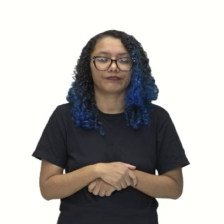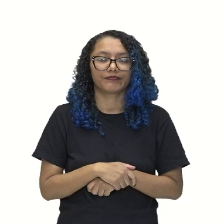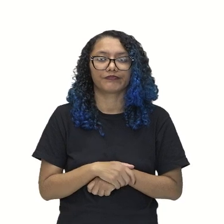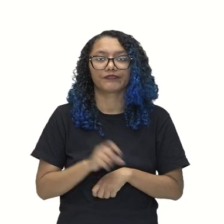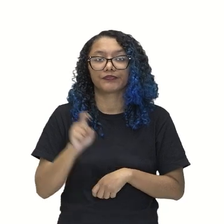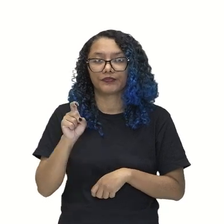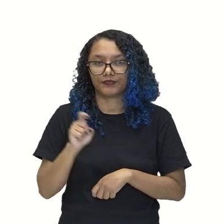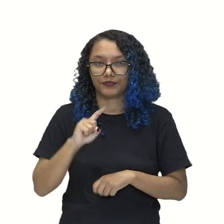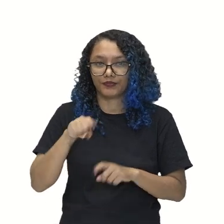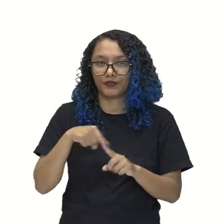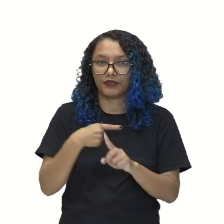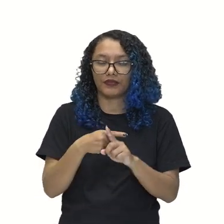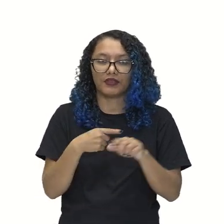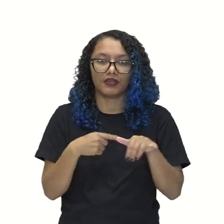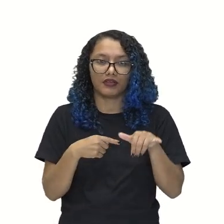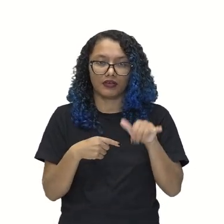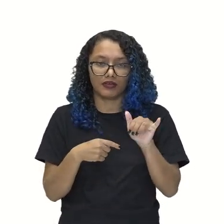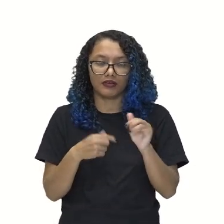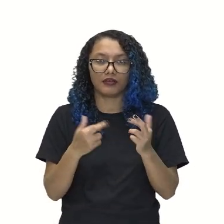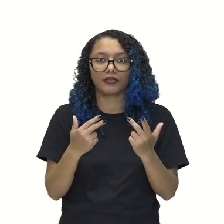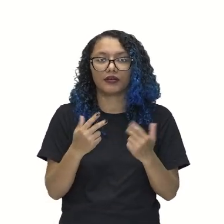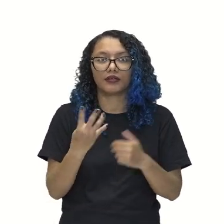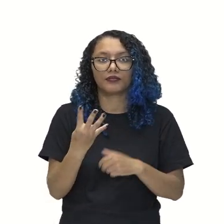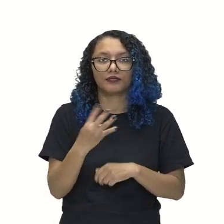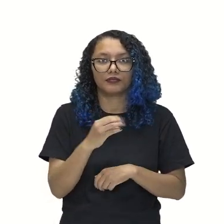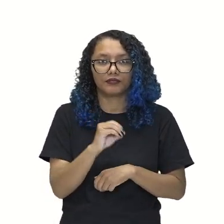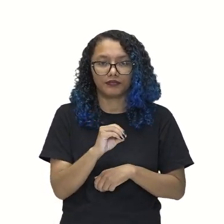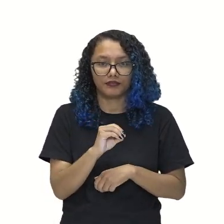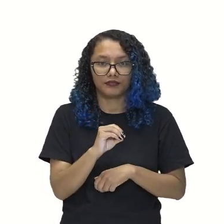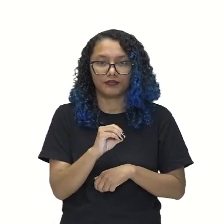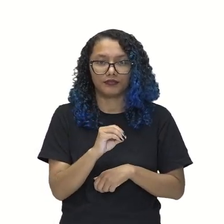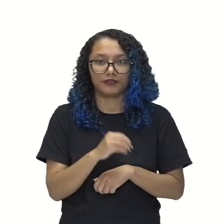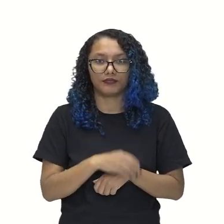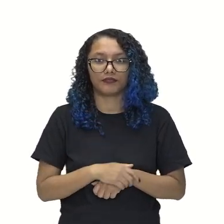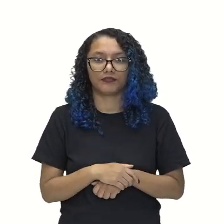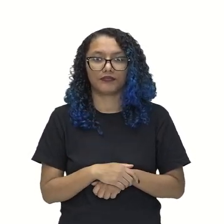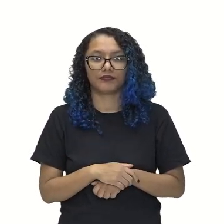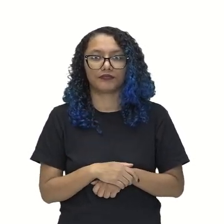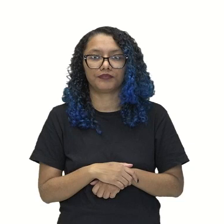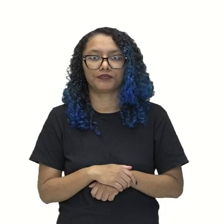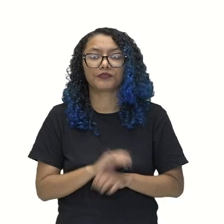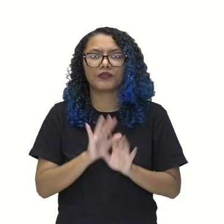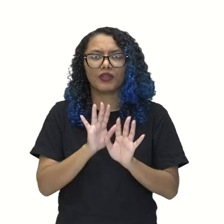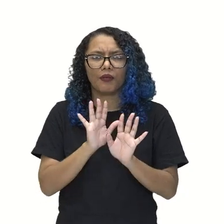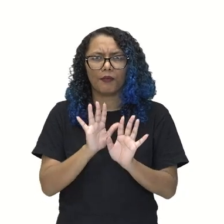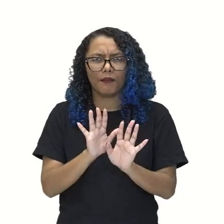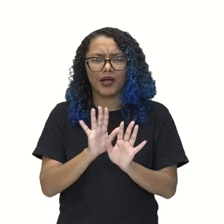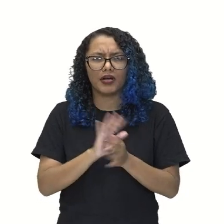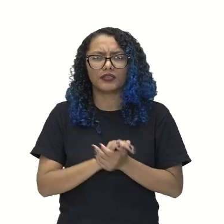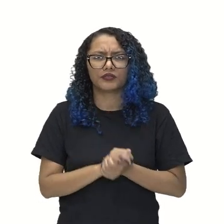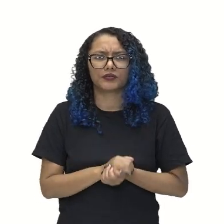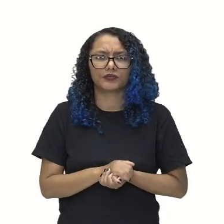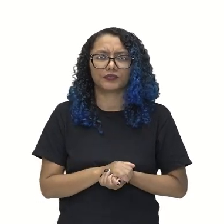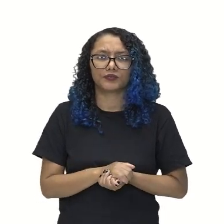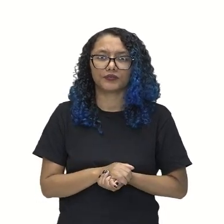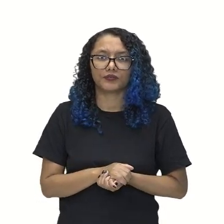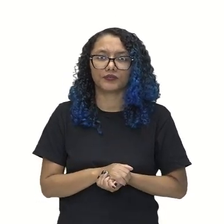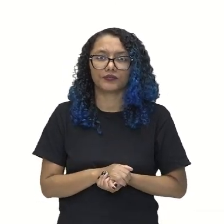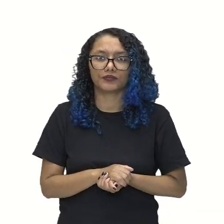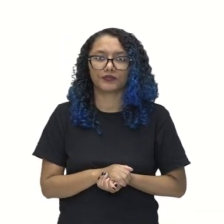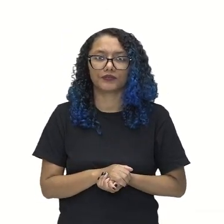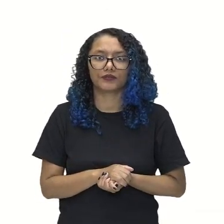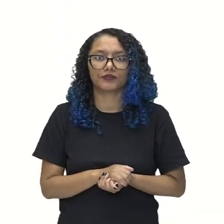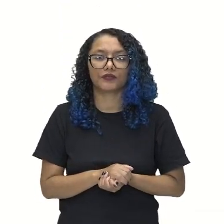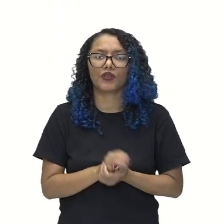X mais Y igual a 40. Mas eu poderia continuar